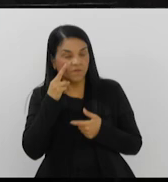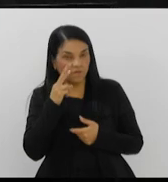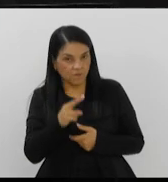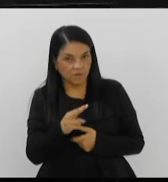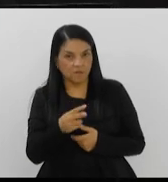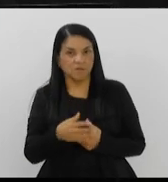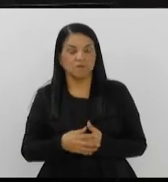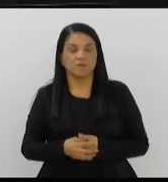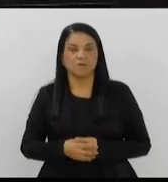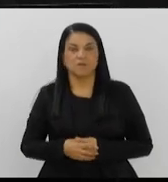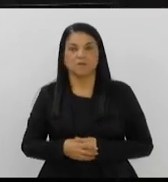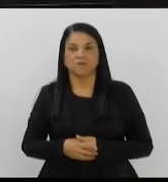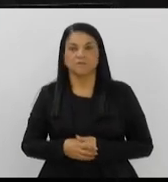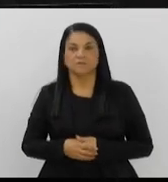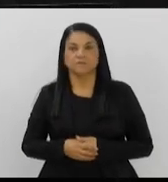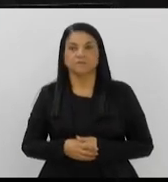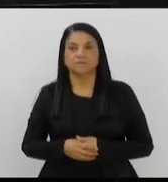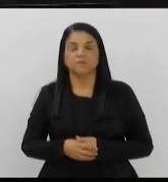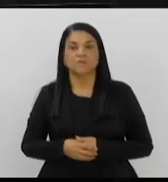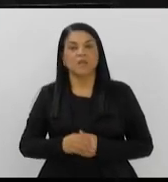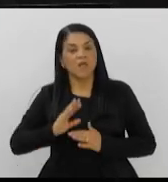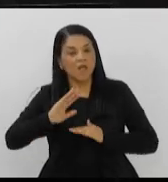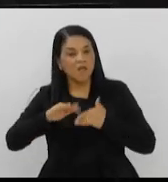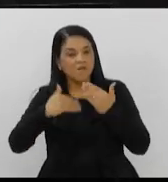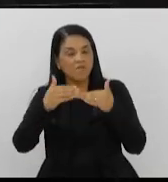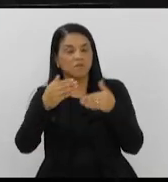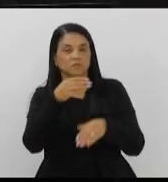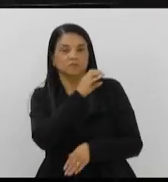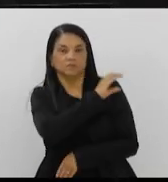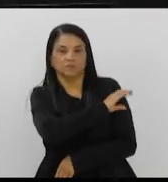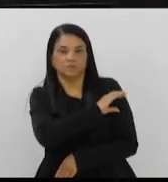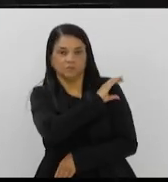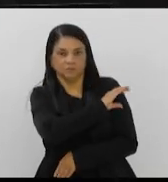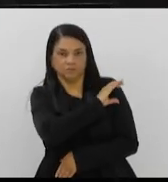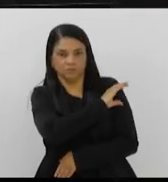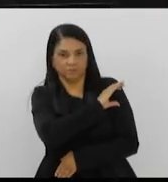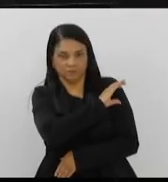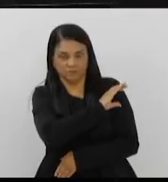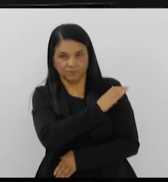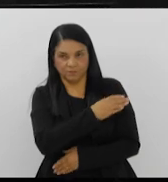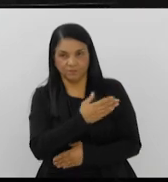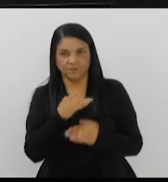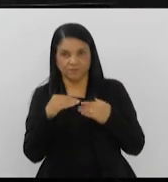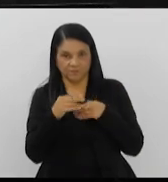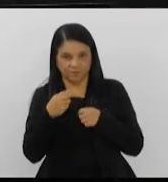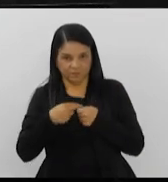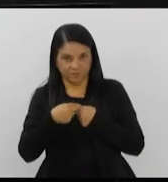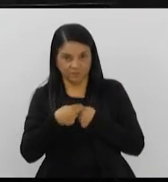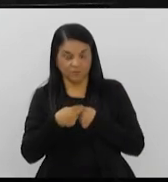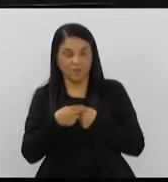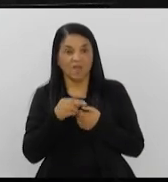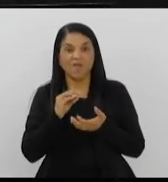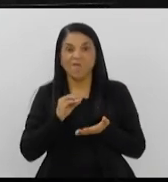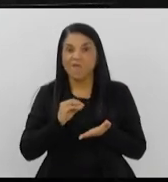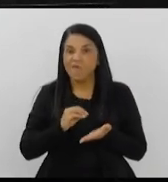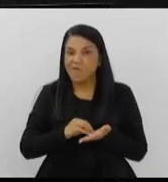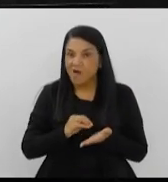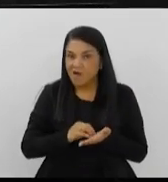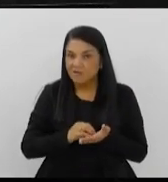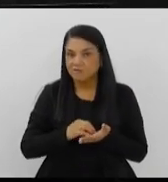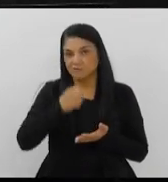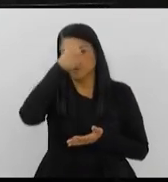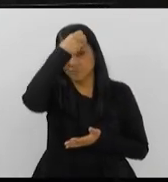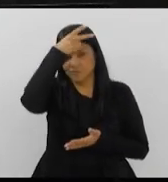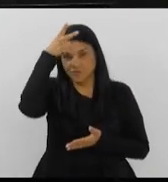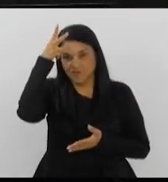deputado Felipe Pobel, a evolução de Campos Goytacazes. Agora, falta no prefeito caráter